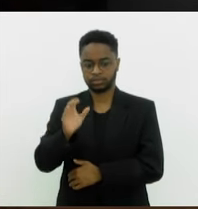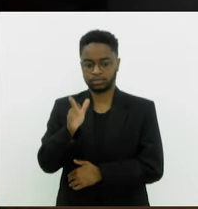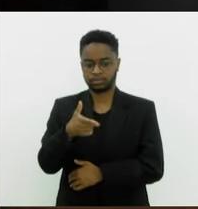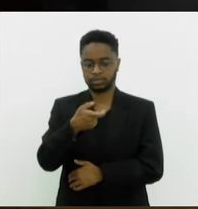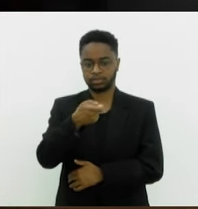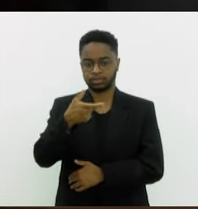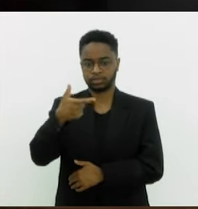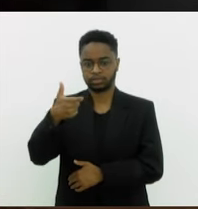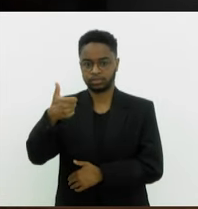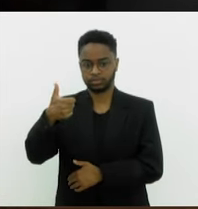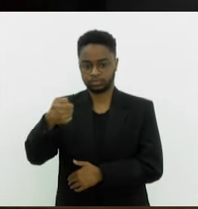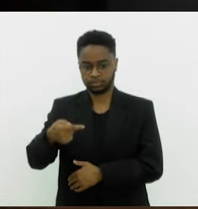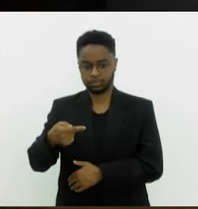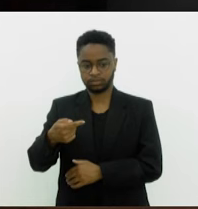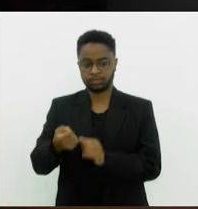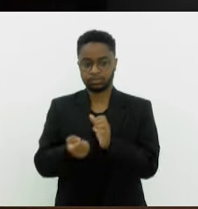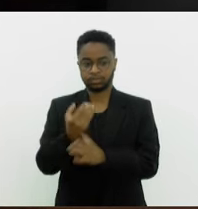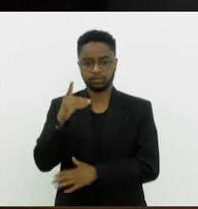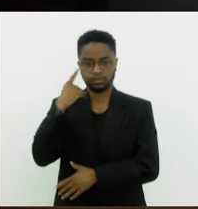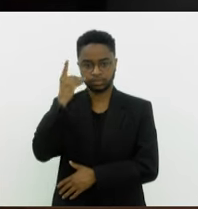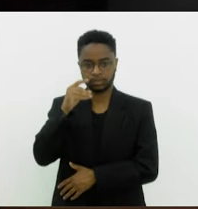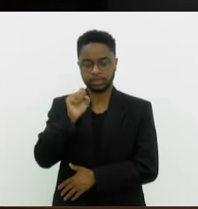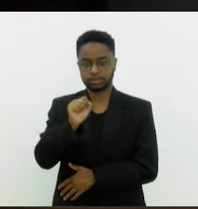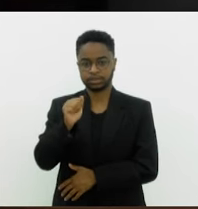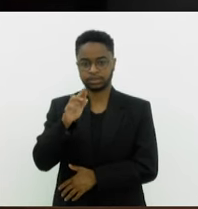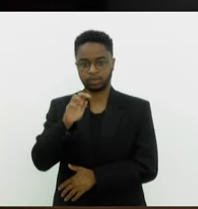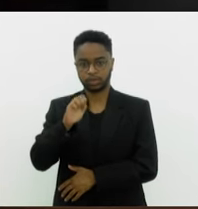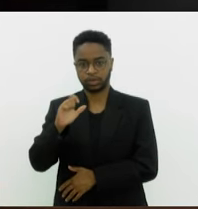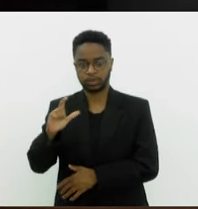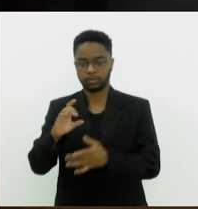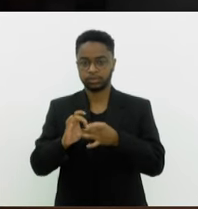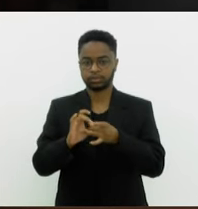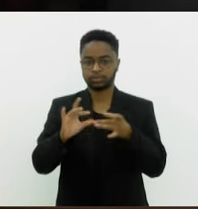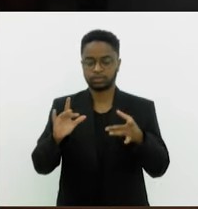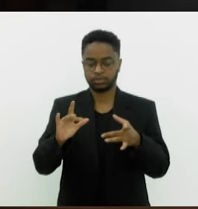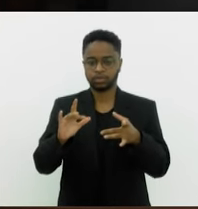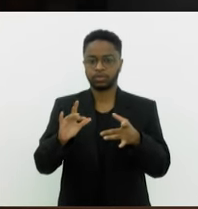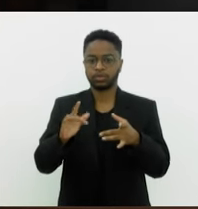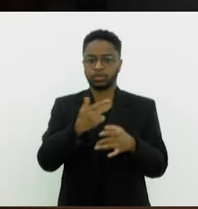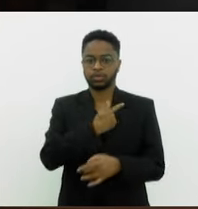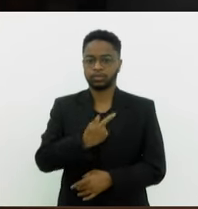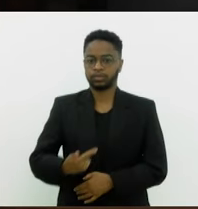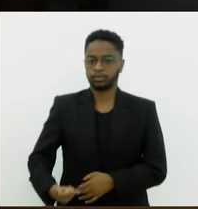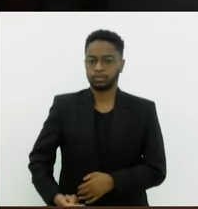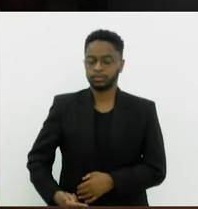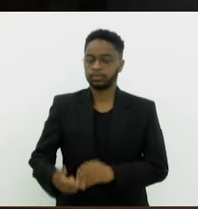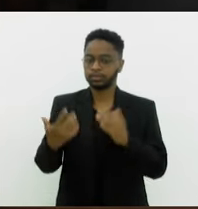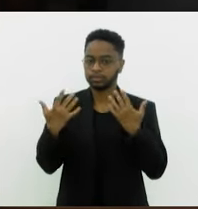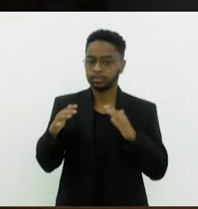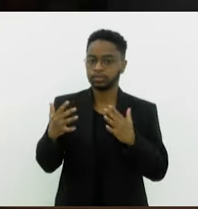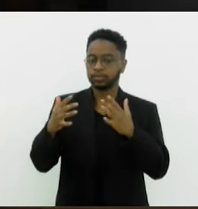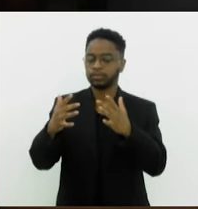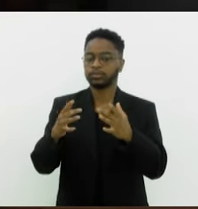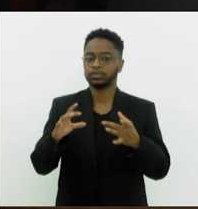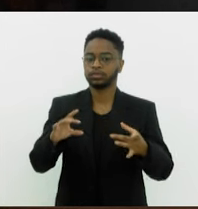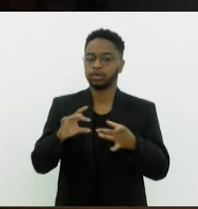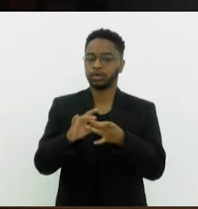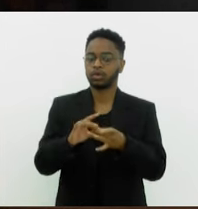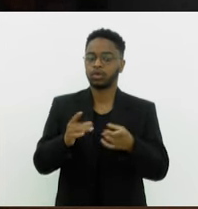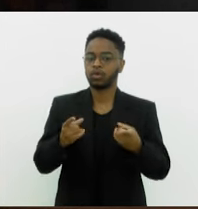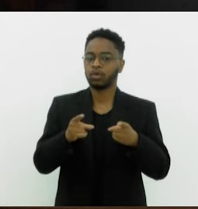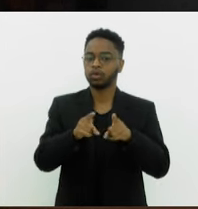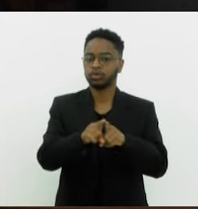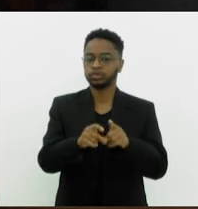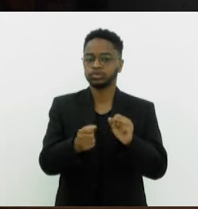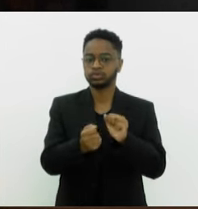3.558/2017, de autoria do deputado Samuel Malafaia, que autoriza o governo do Estado do Rio de Janeiro a celebrar convênio com o Exército Brasileiro e o Corpo